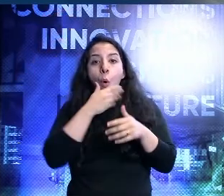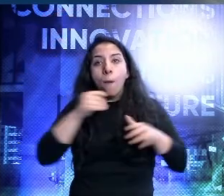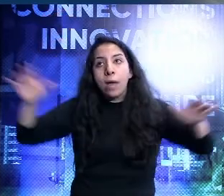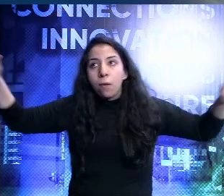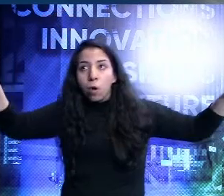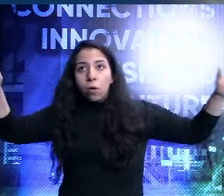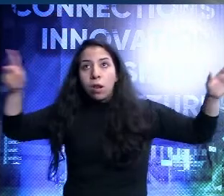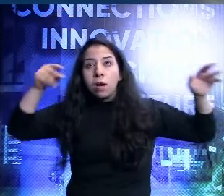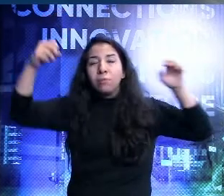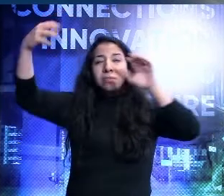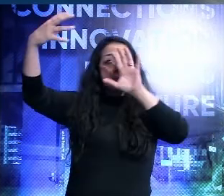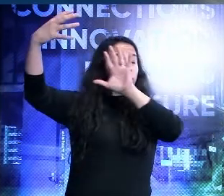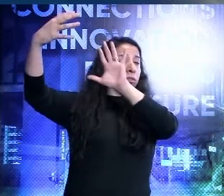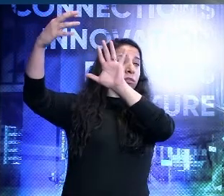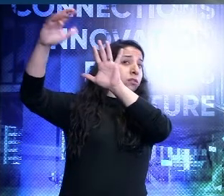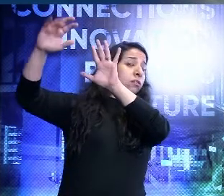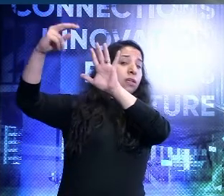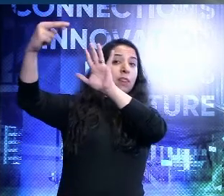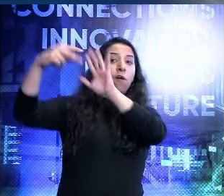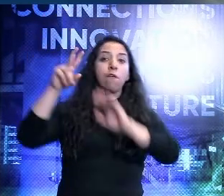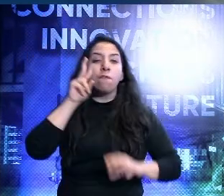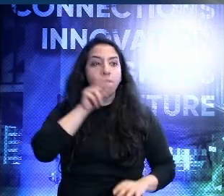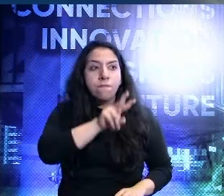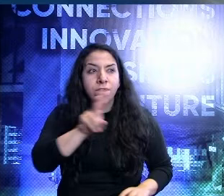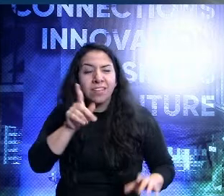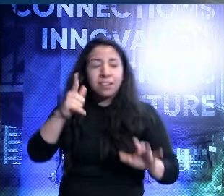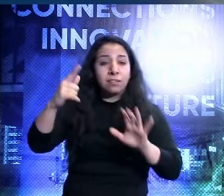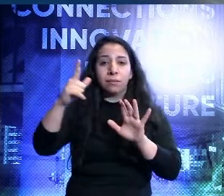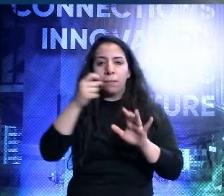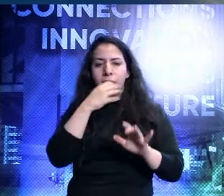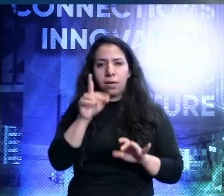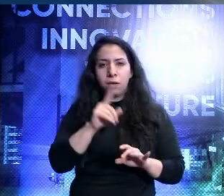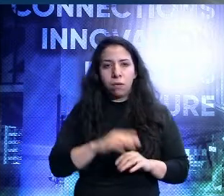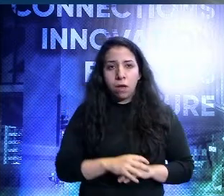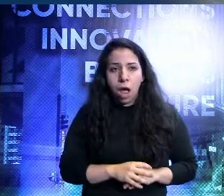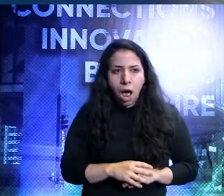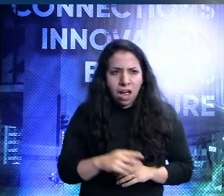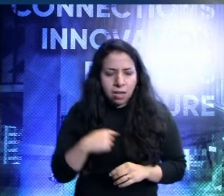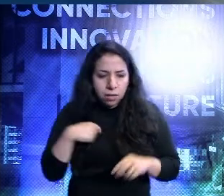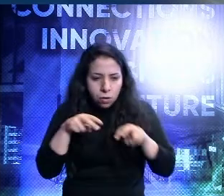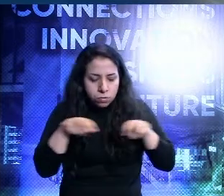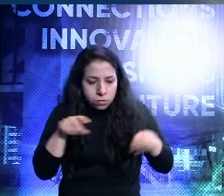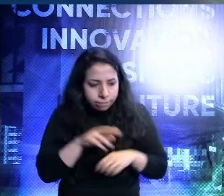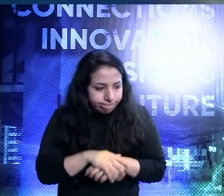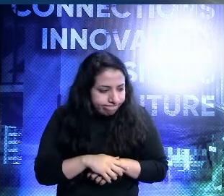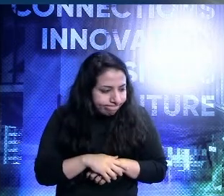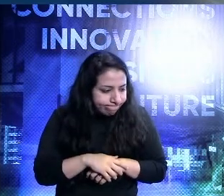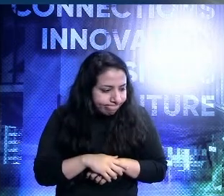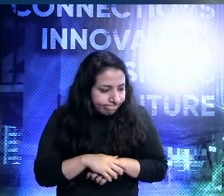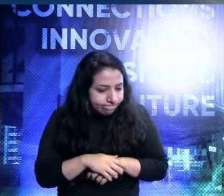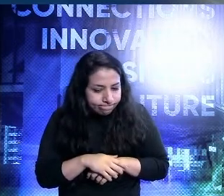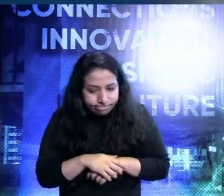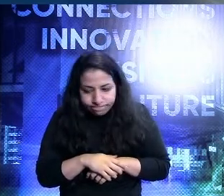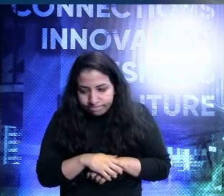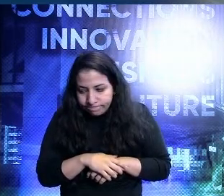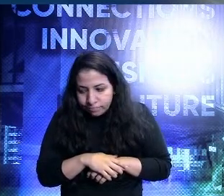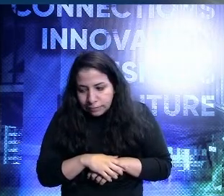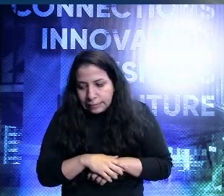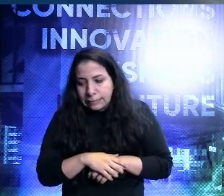só observei indo lá e sentindo o cheiro do churrasquinho de gato, tomando a cerveja quente, que eu pude detectar